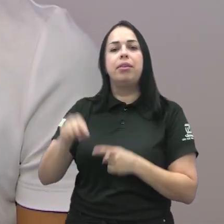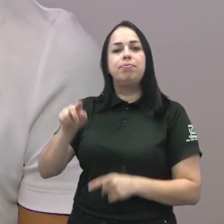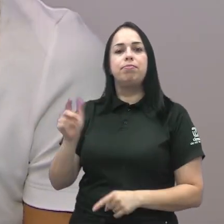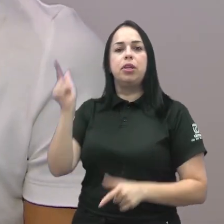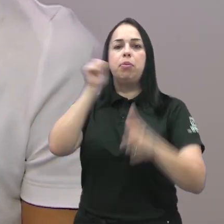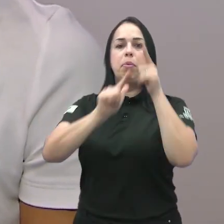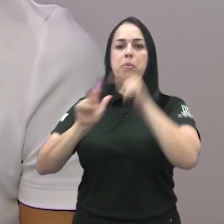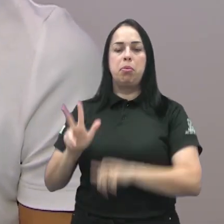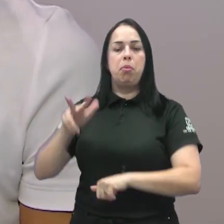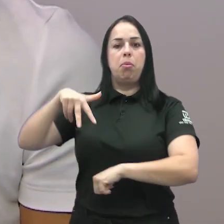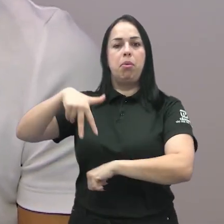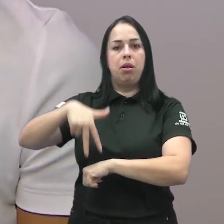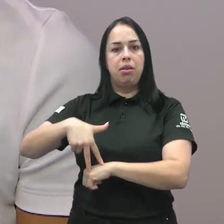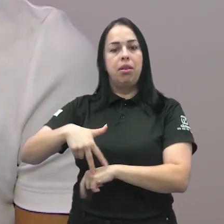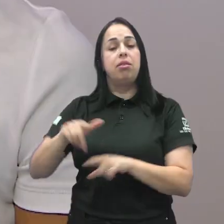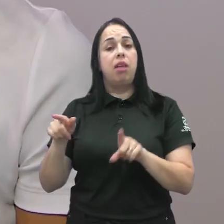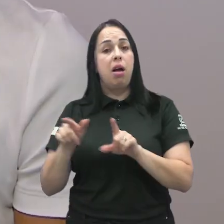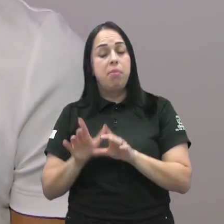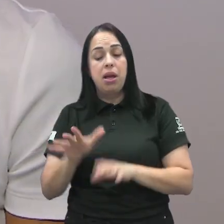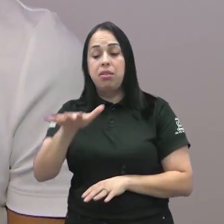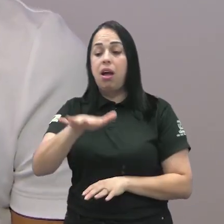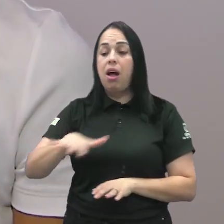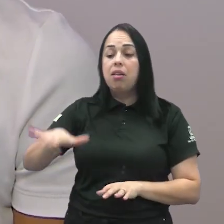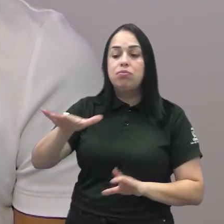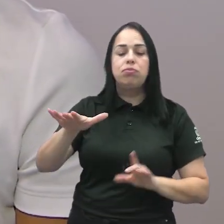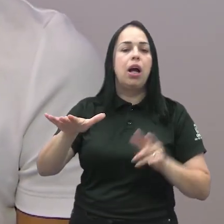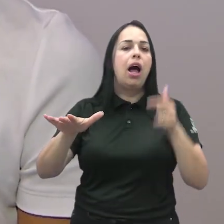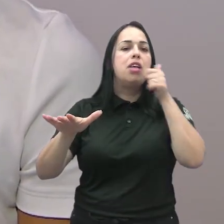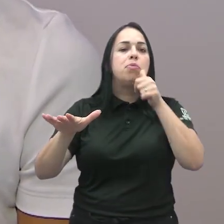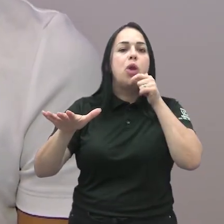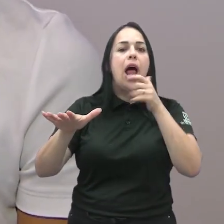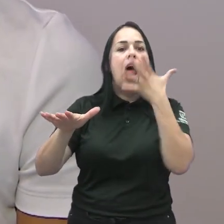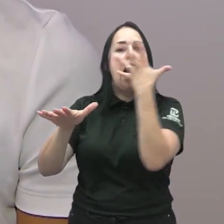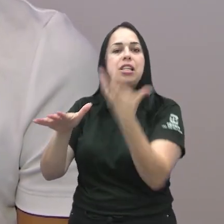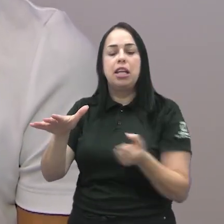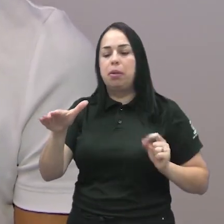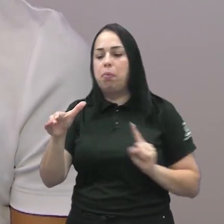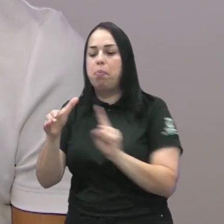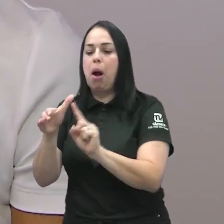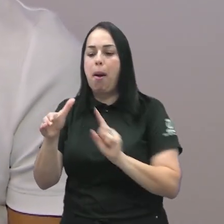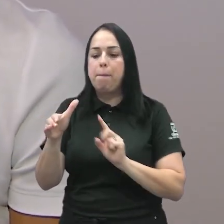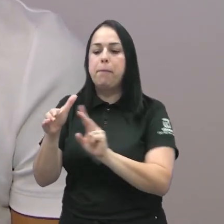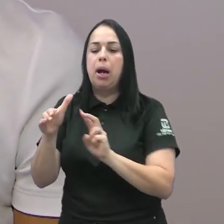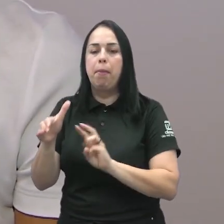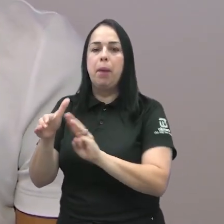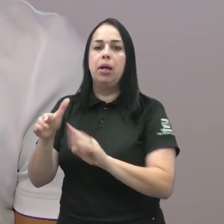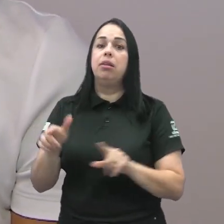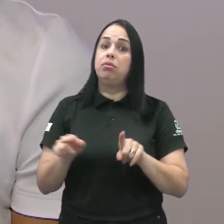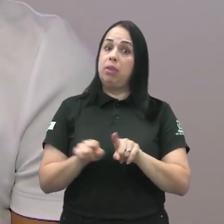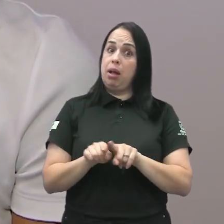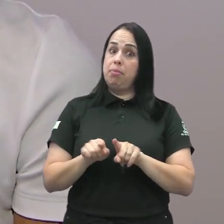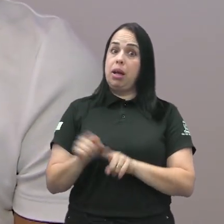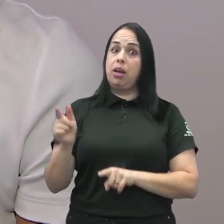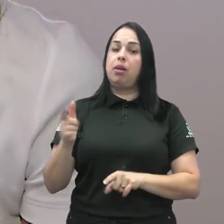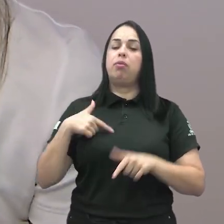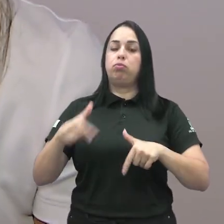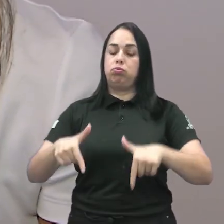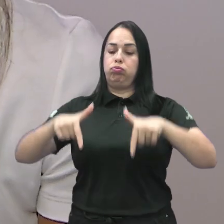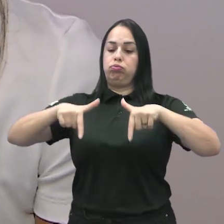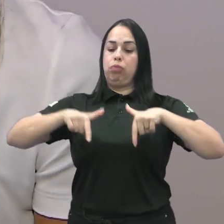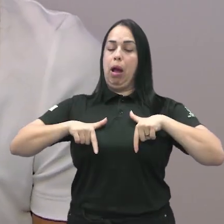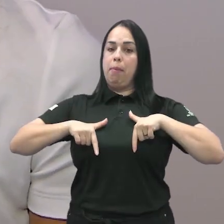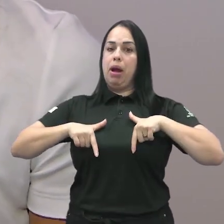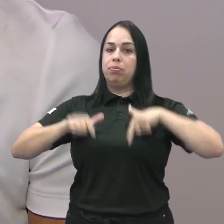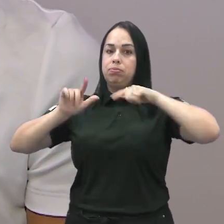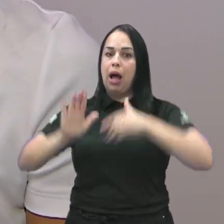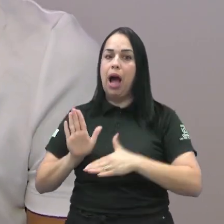empoderada, traz a inserção de mais mulheres em determinada categoria de competição e acaba atraindo também mais patrocínios e